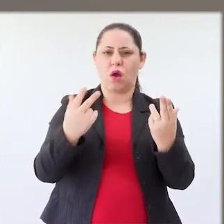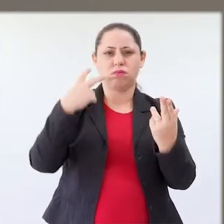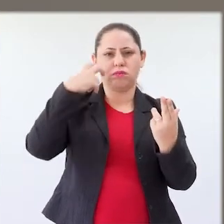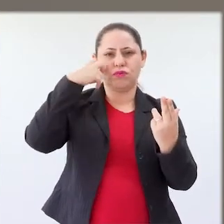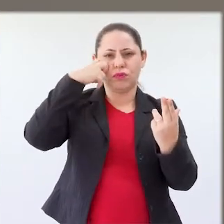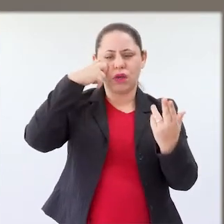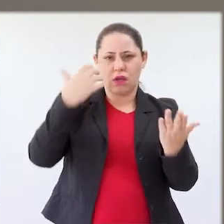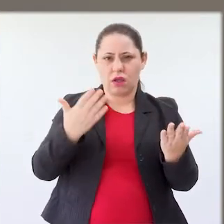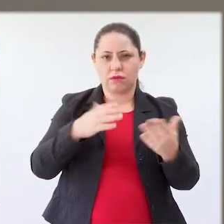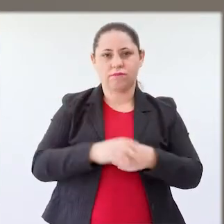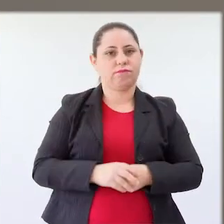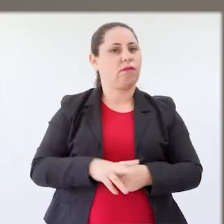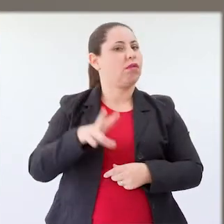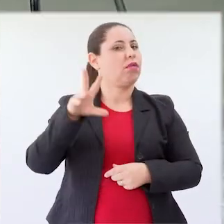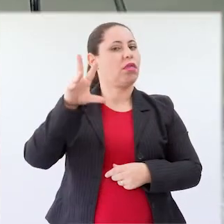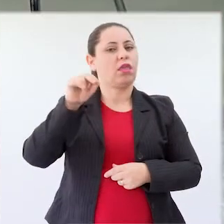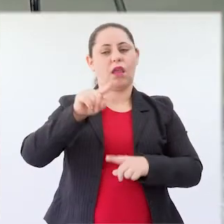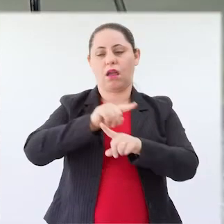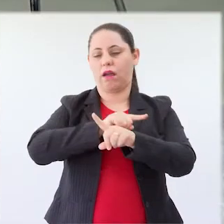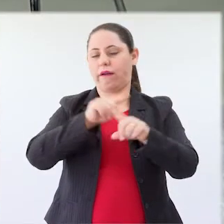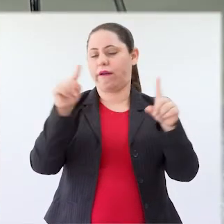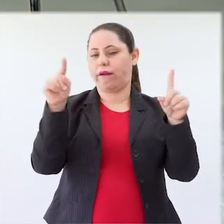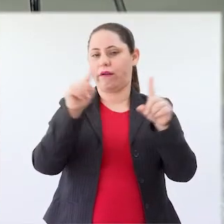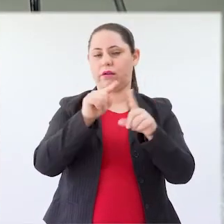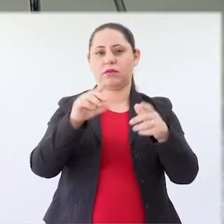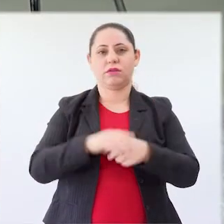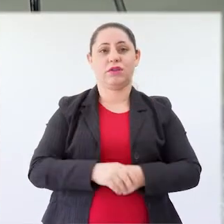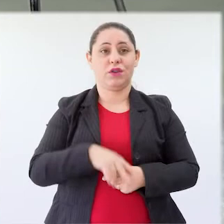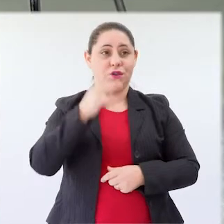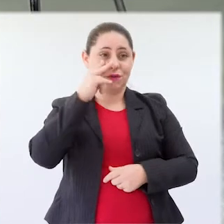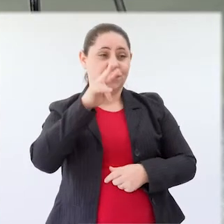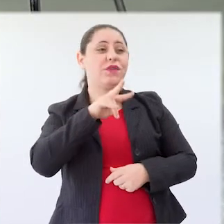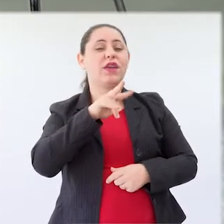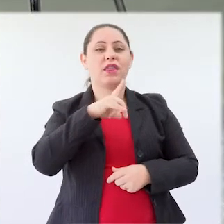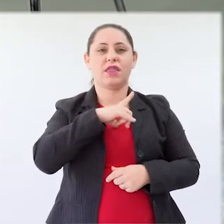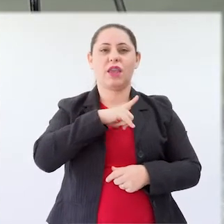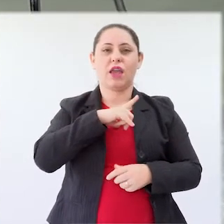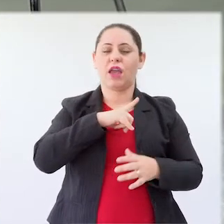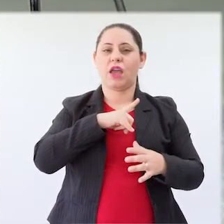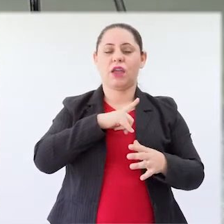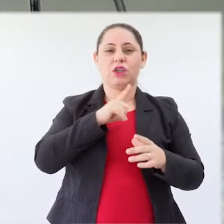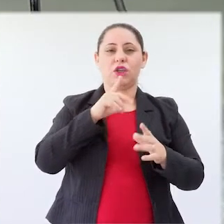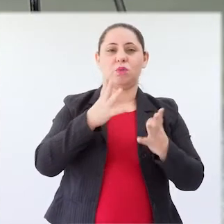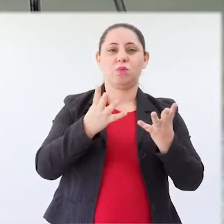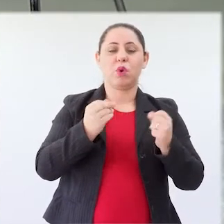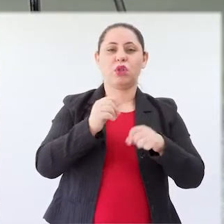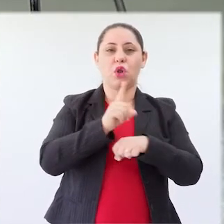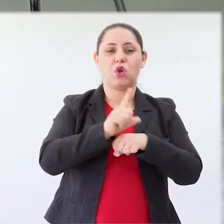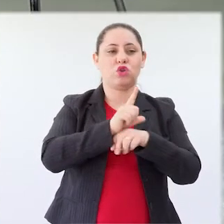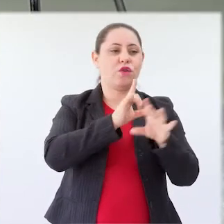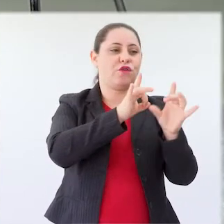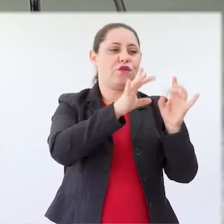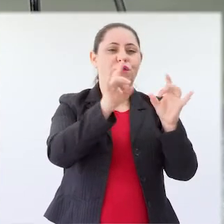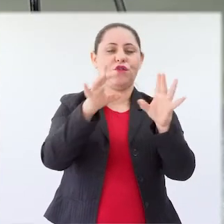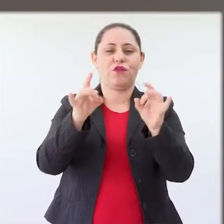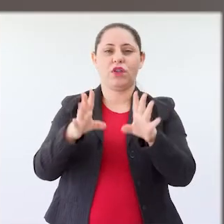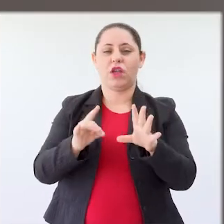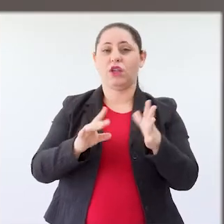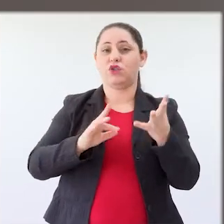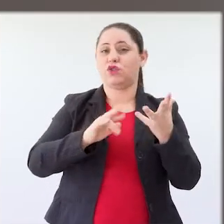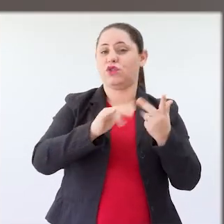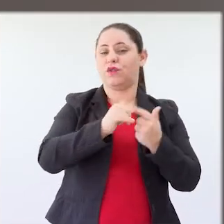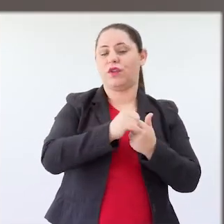ácido hialurônico injetável? Infelizmente, não. Né? A gente vê aí que tem várias marcas ótimas no